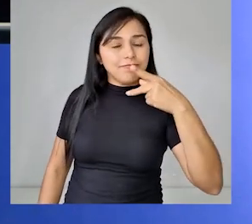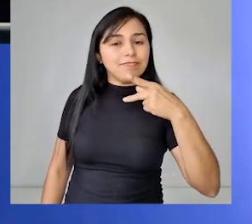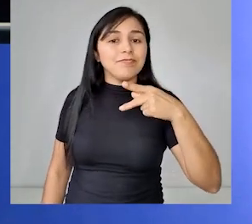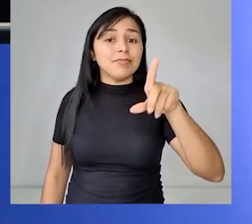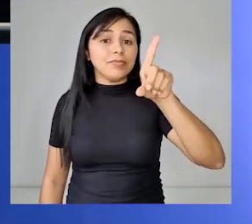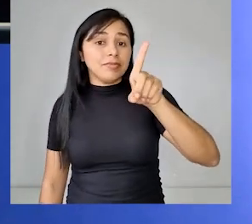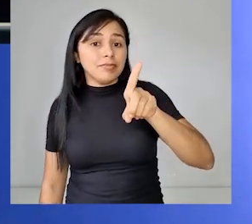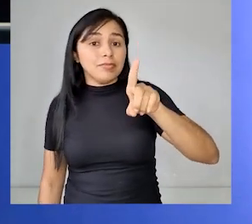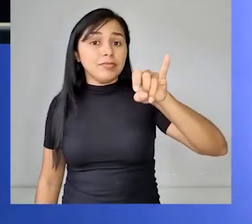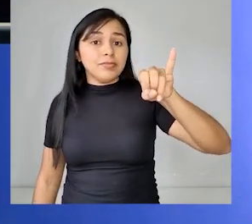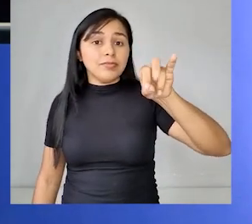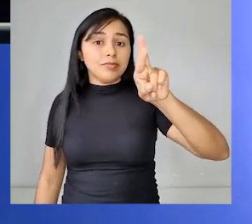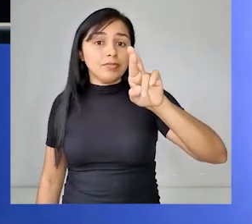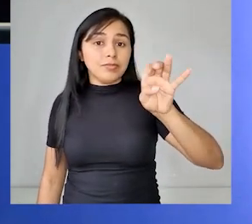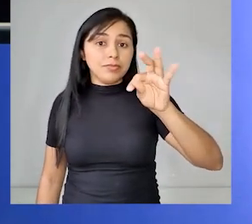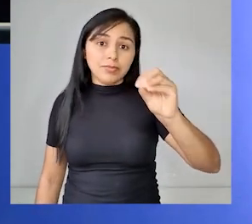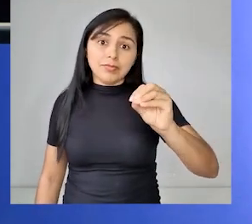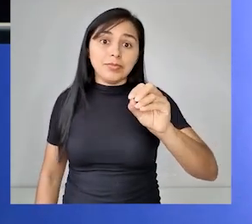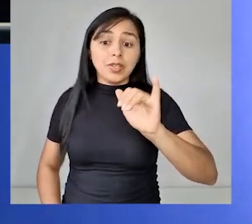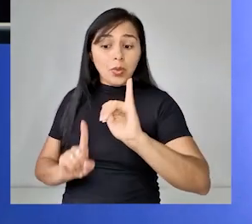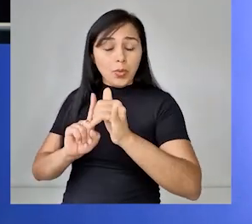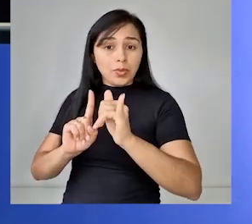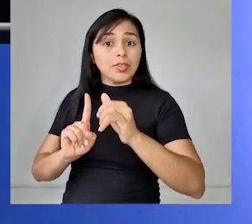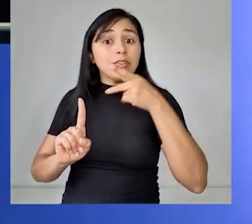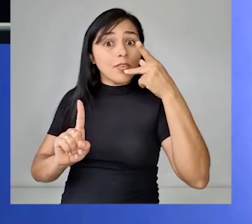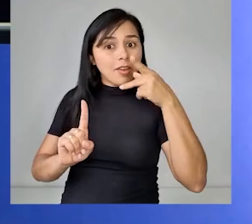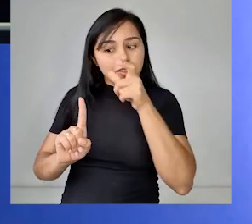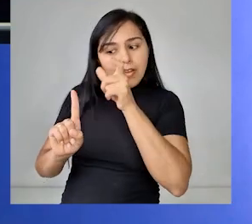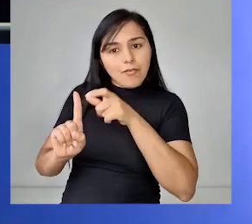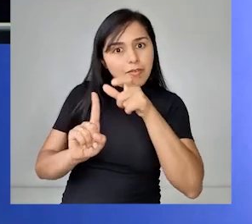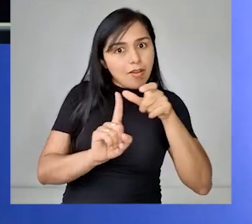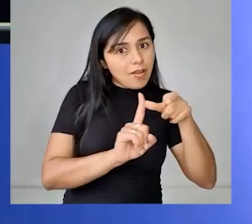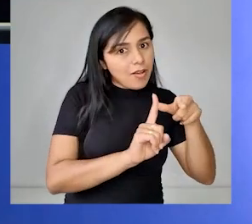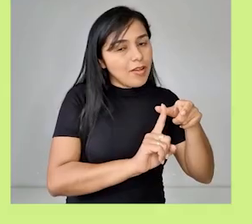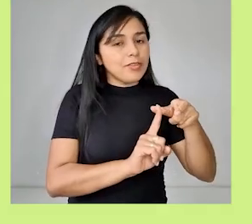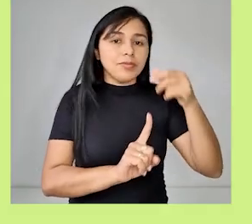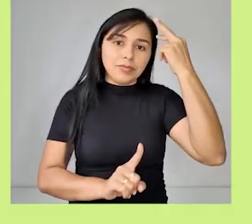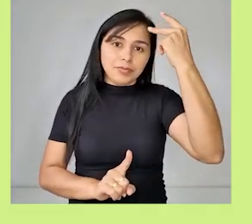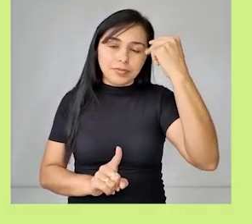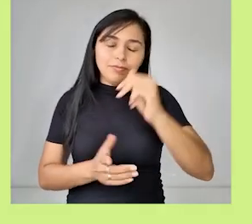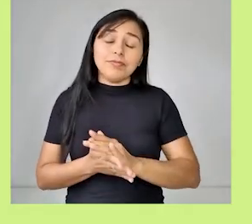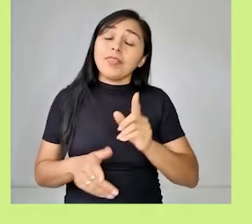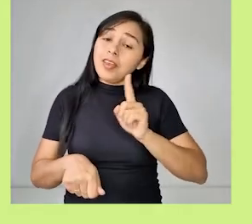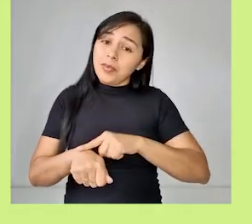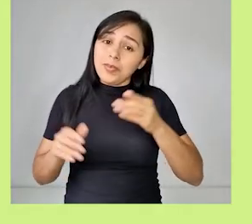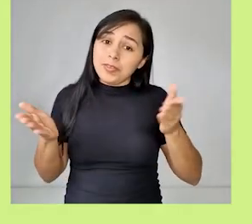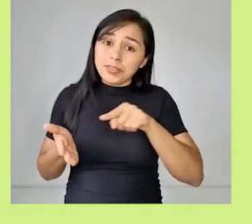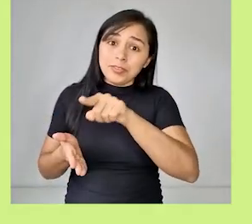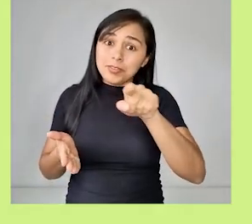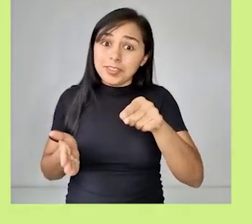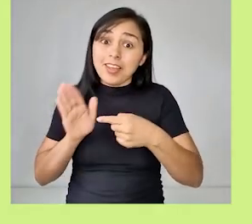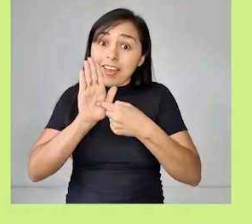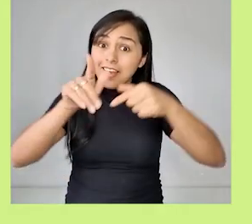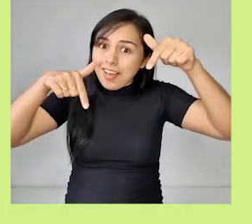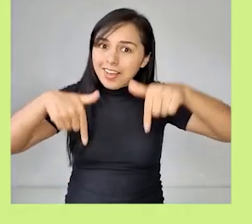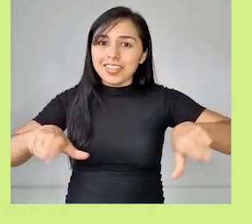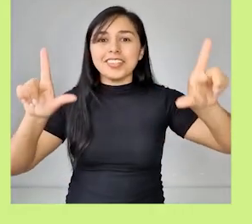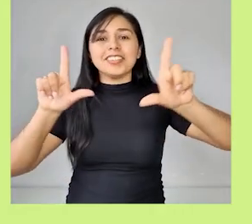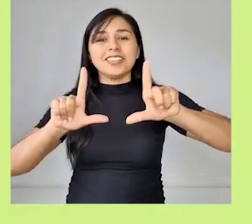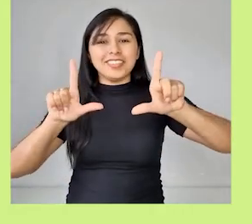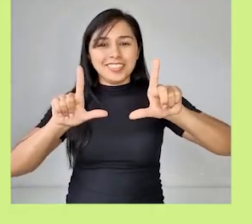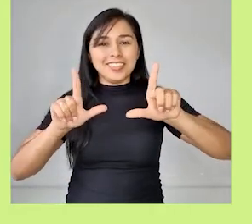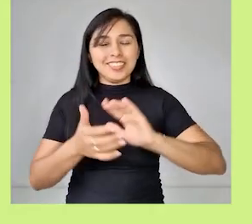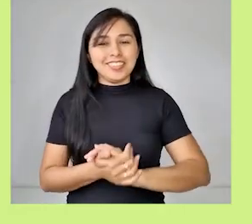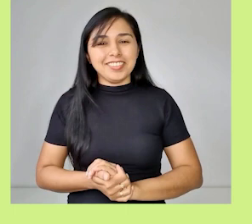narrador reproduz exatamente a fala das personagens que participam da história. Chegou a hora de você aparecer aqui na nossa